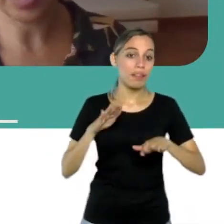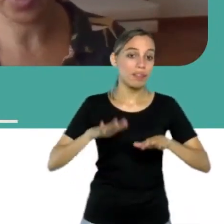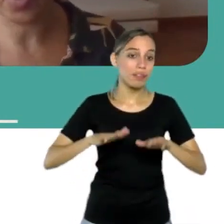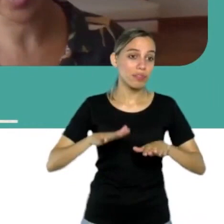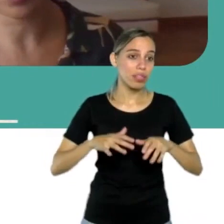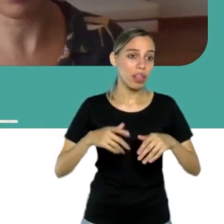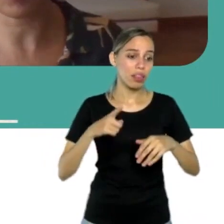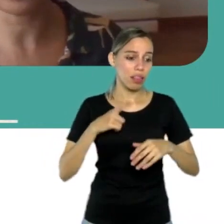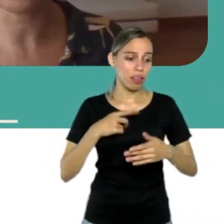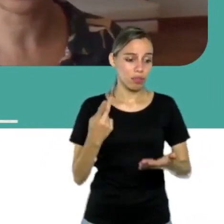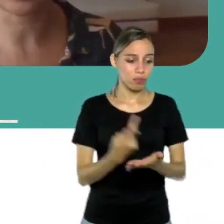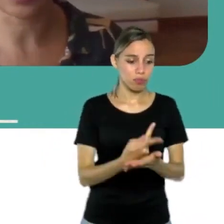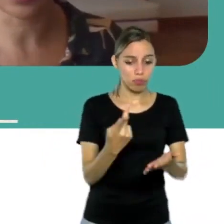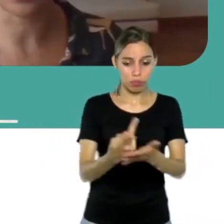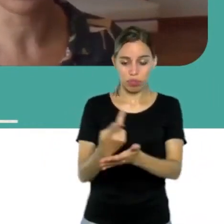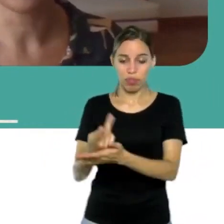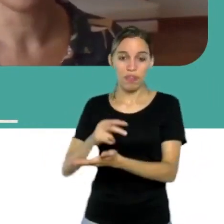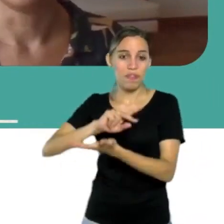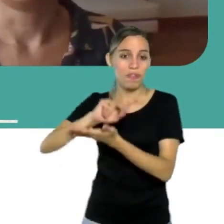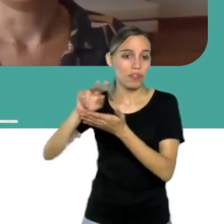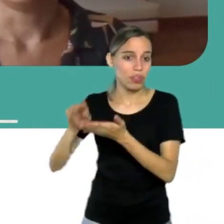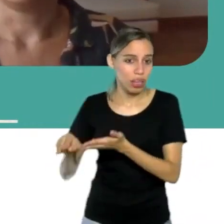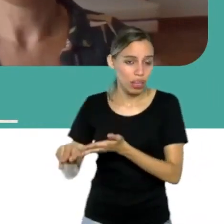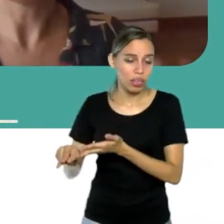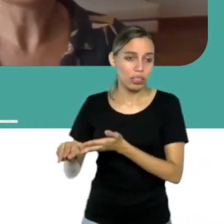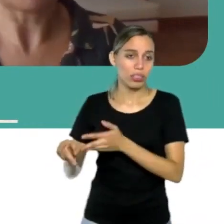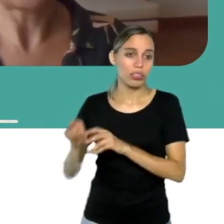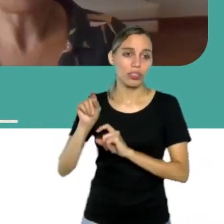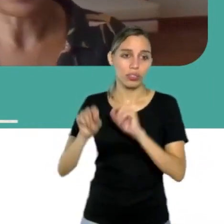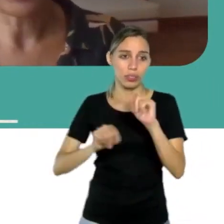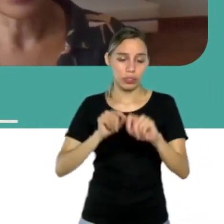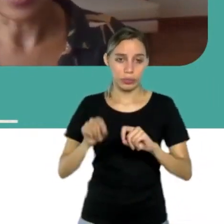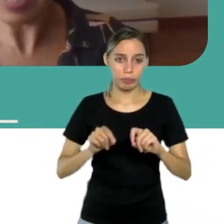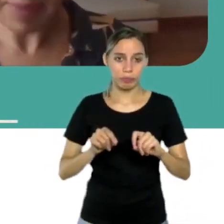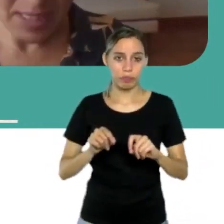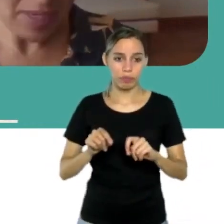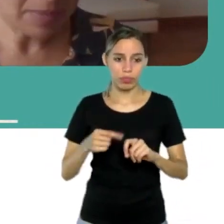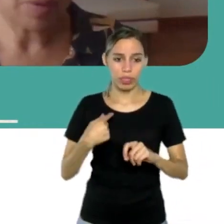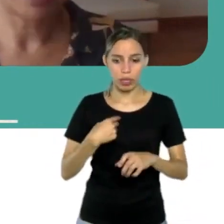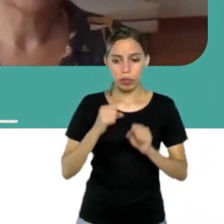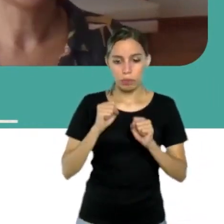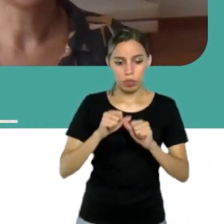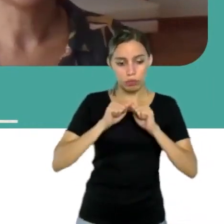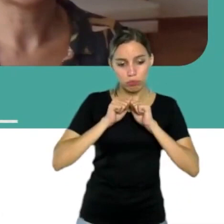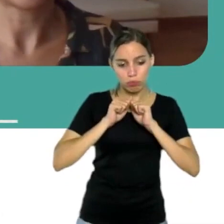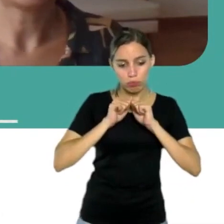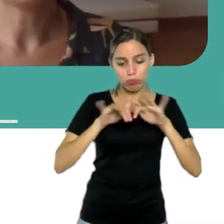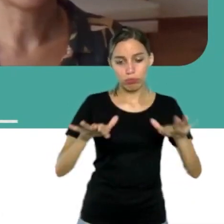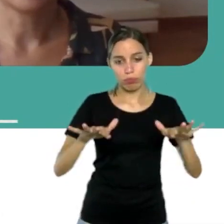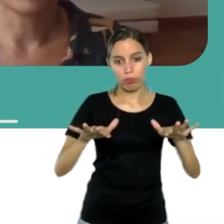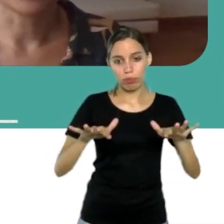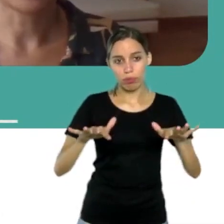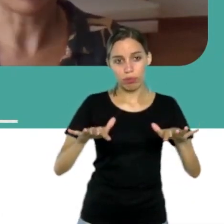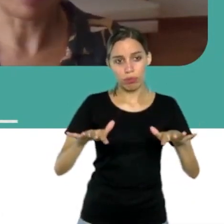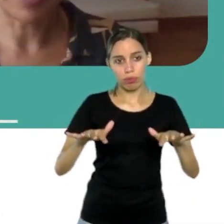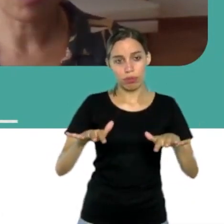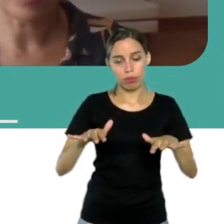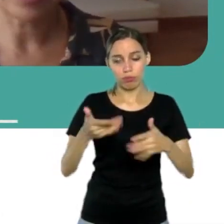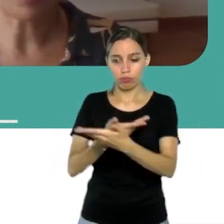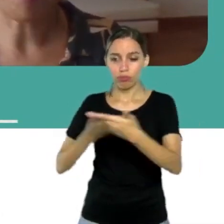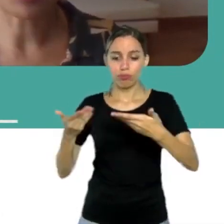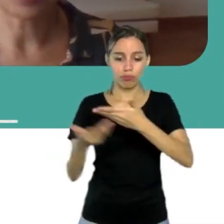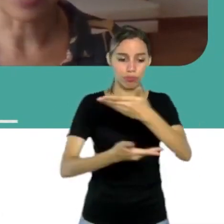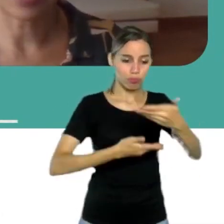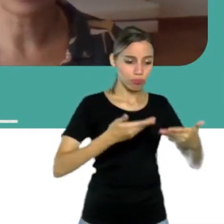outros processos envolvidos na escrita que a gente pode compartilhar. E mesmo esse momento inicial, assim, a gente